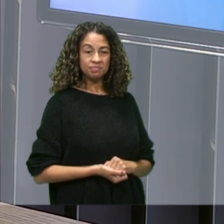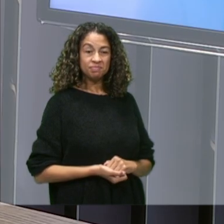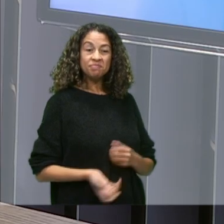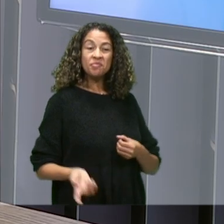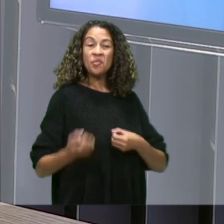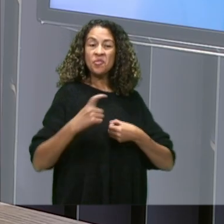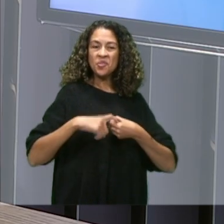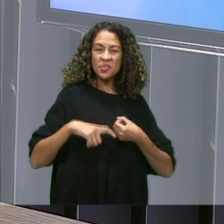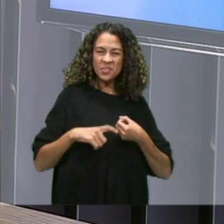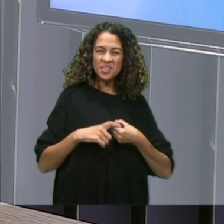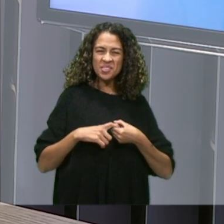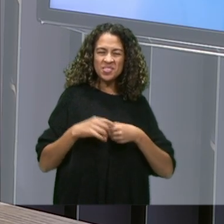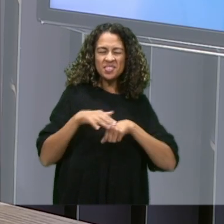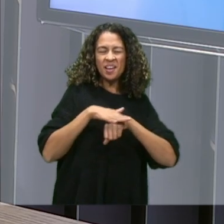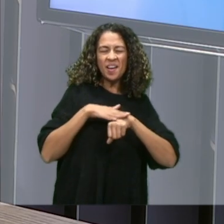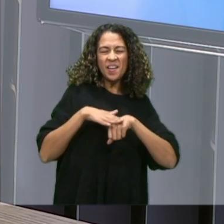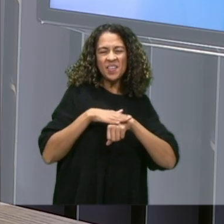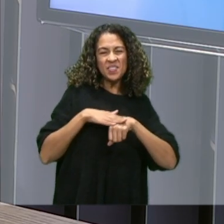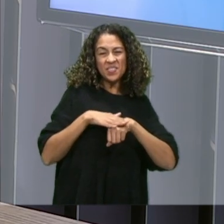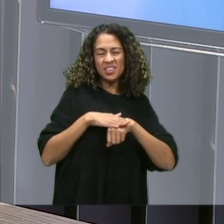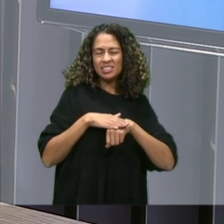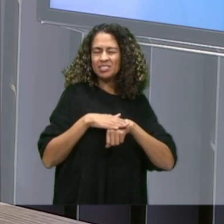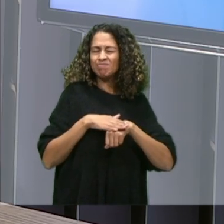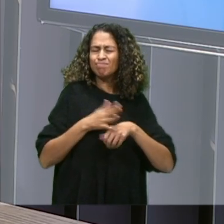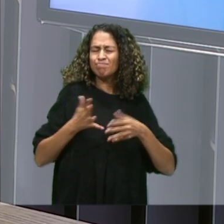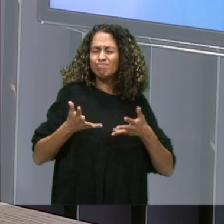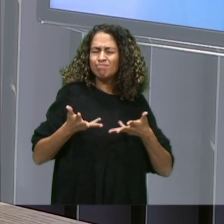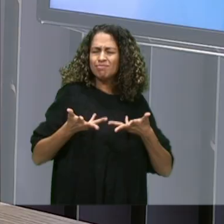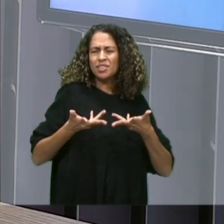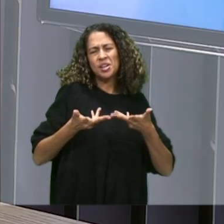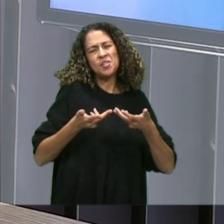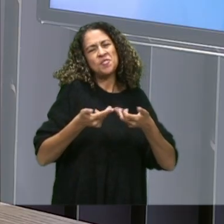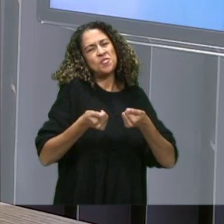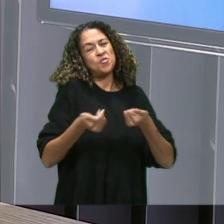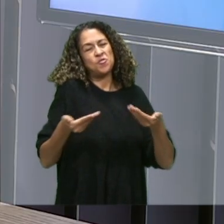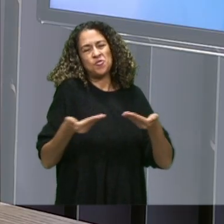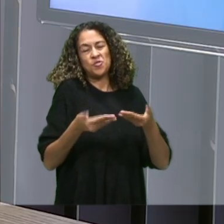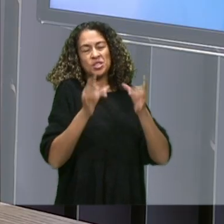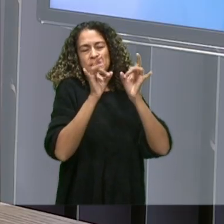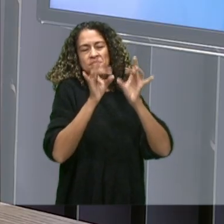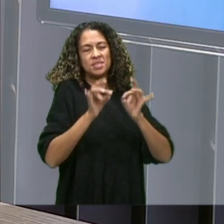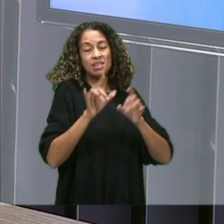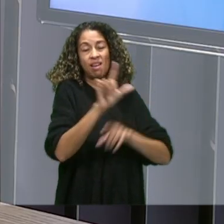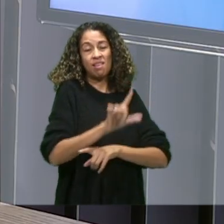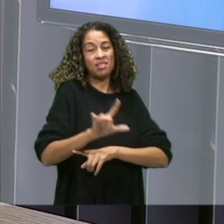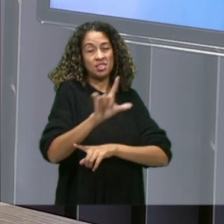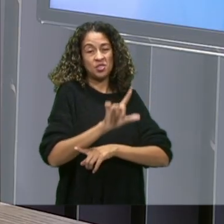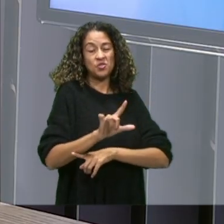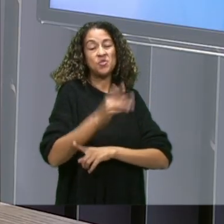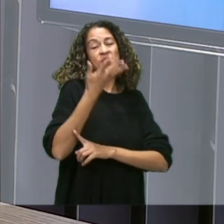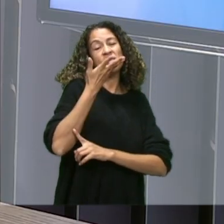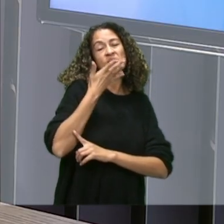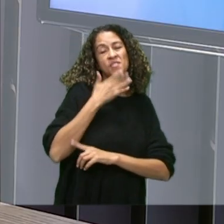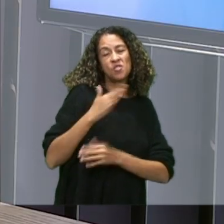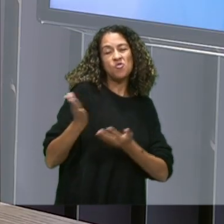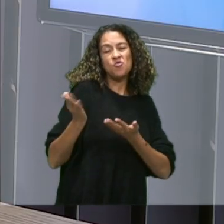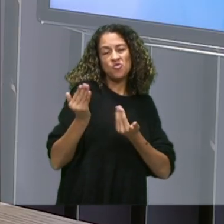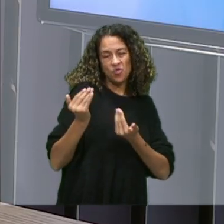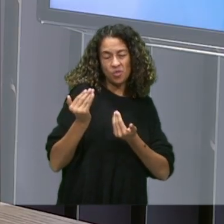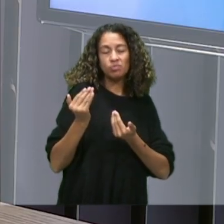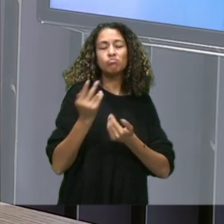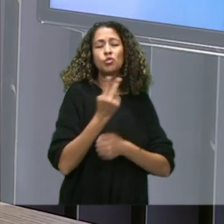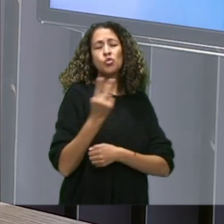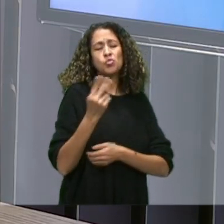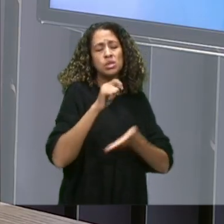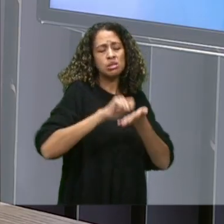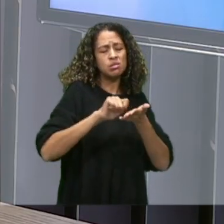Voltamos aqui na nossa conversa, que hoje está mais do que especial, sobre literatura infanto-juvenil, com essas duas escritoras